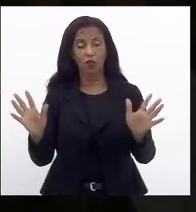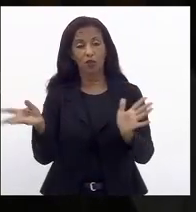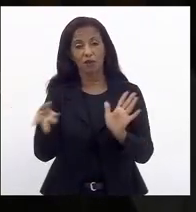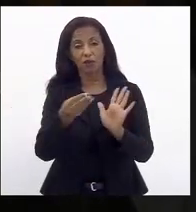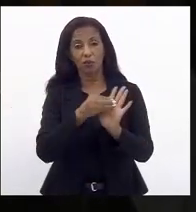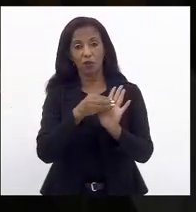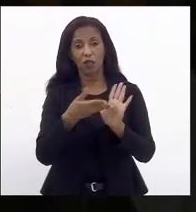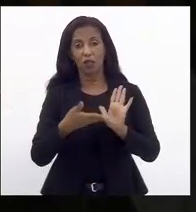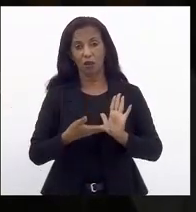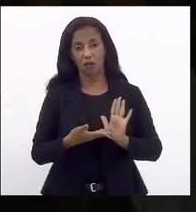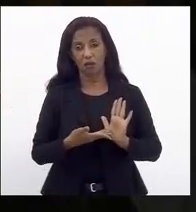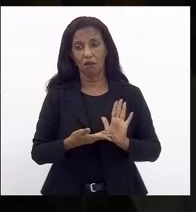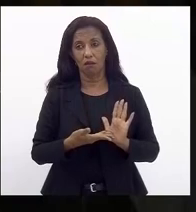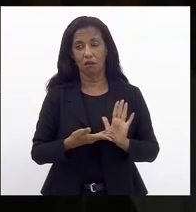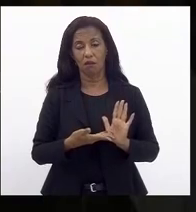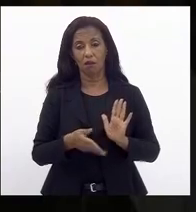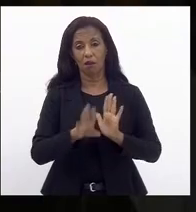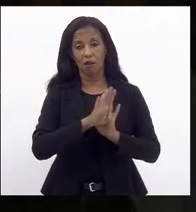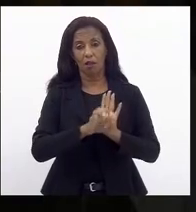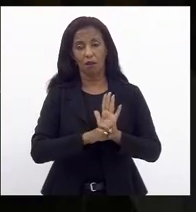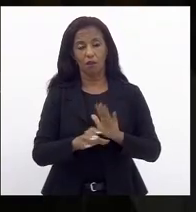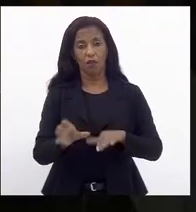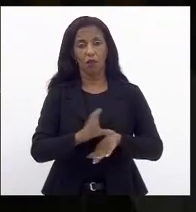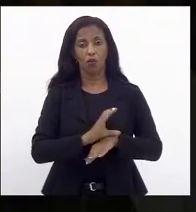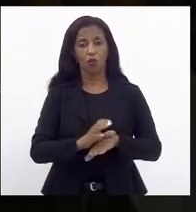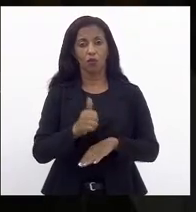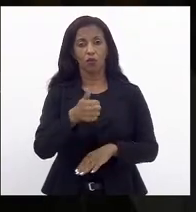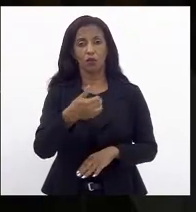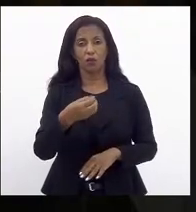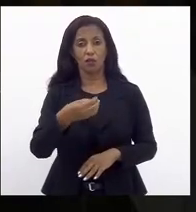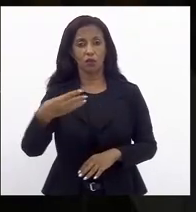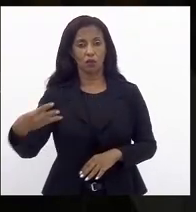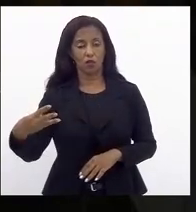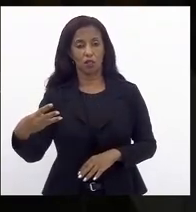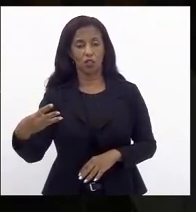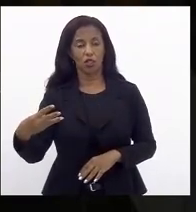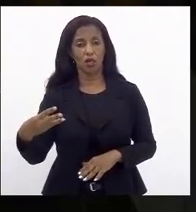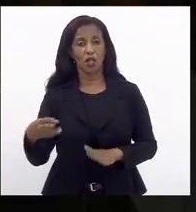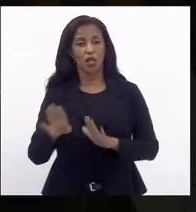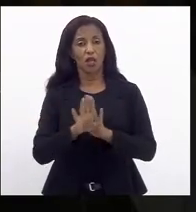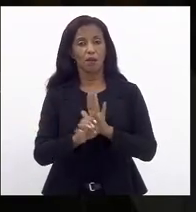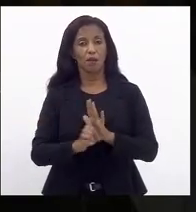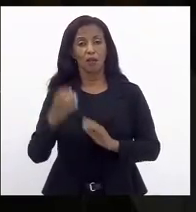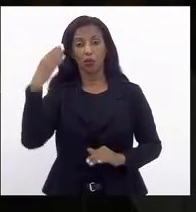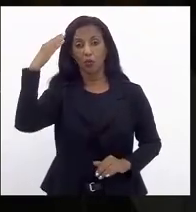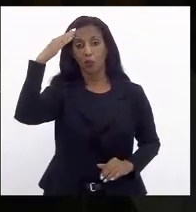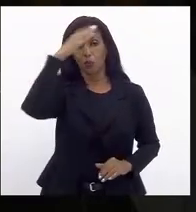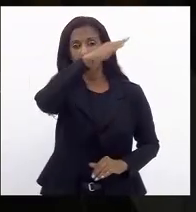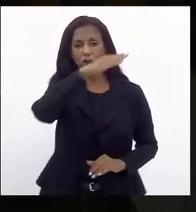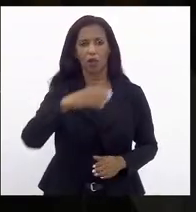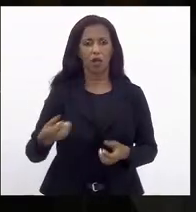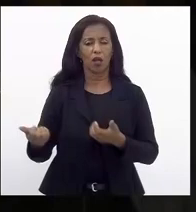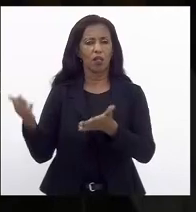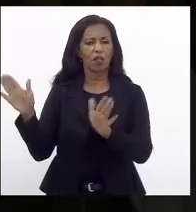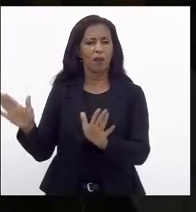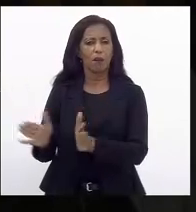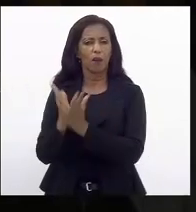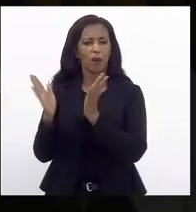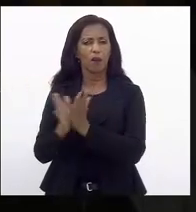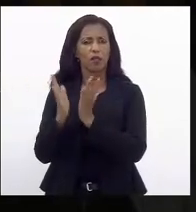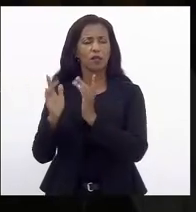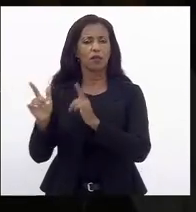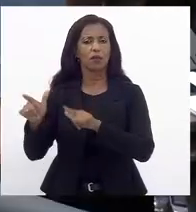está colocado na emenda condicional 103 emenda do governo bolsonaro que empobreceu os